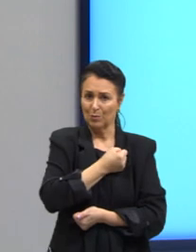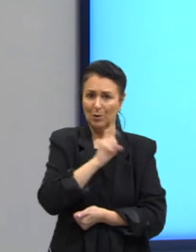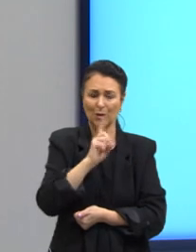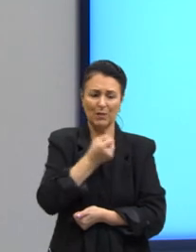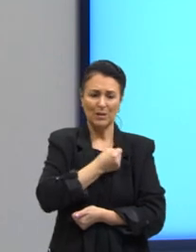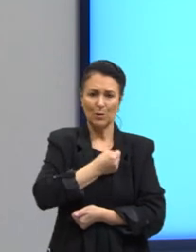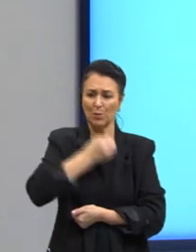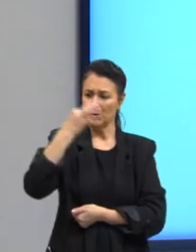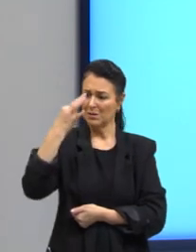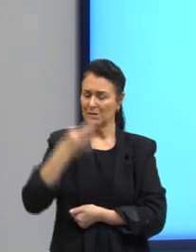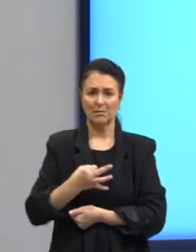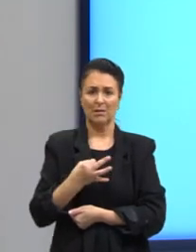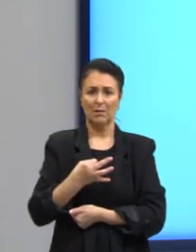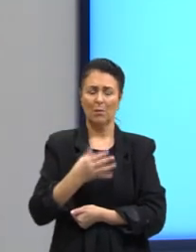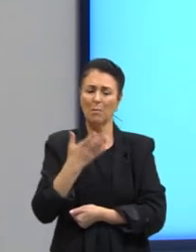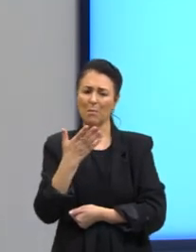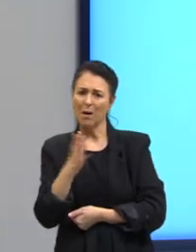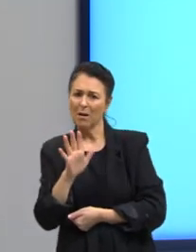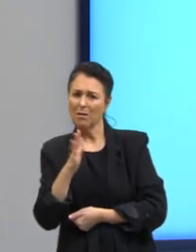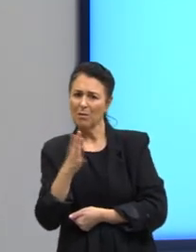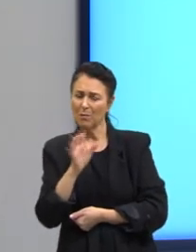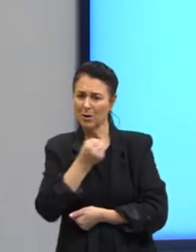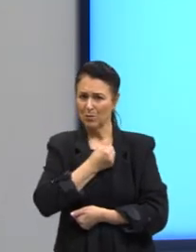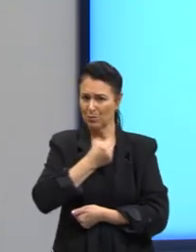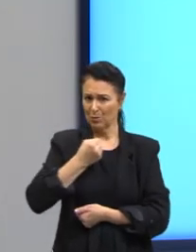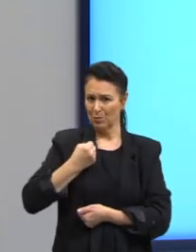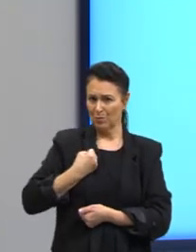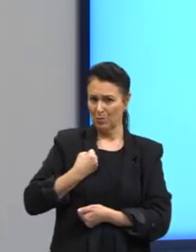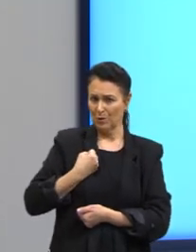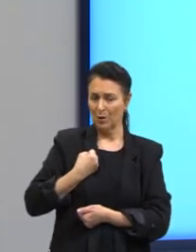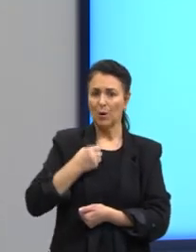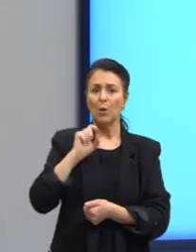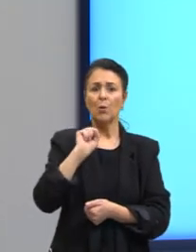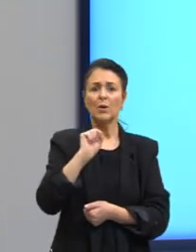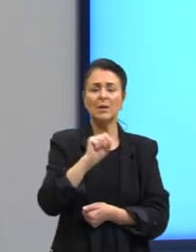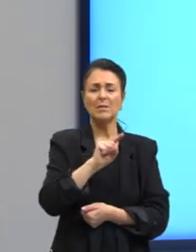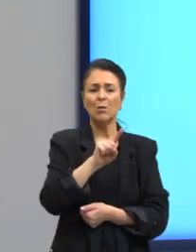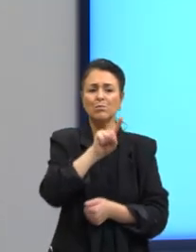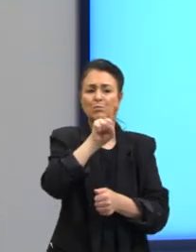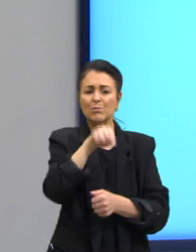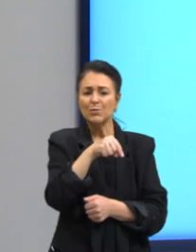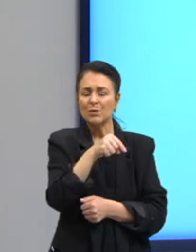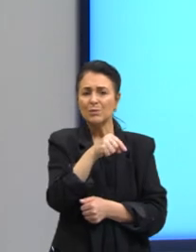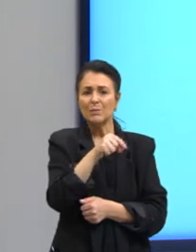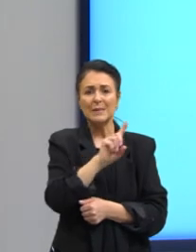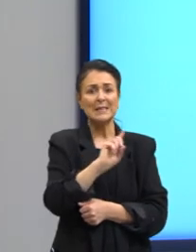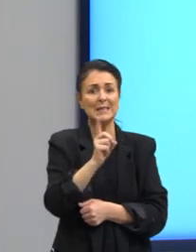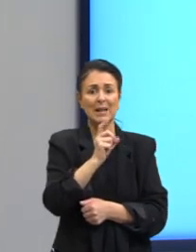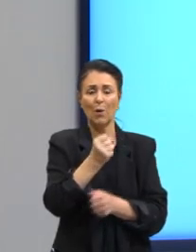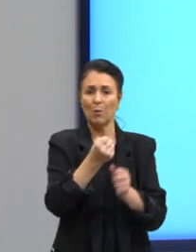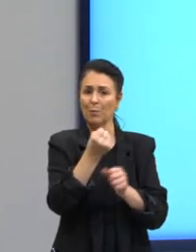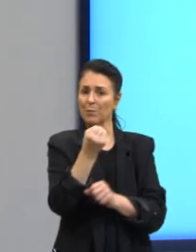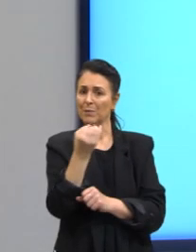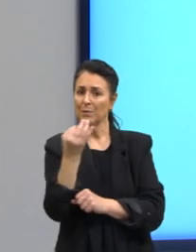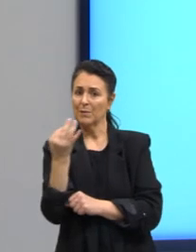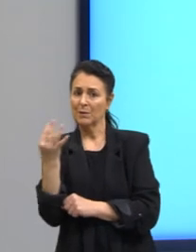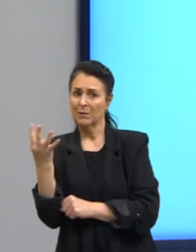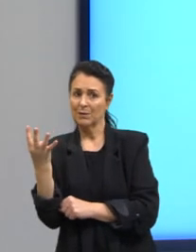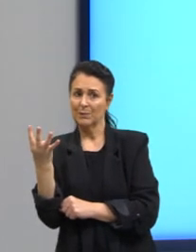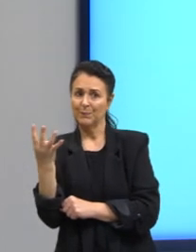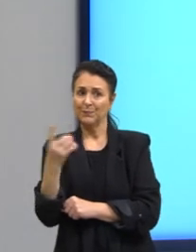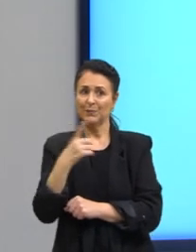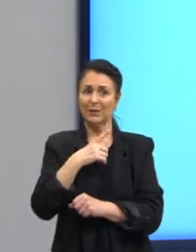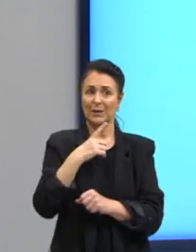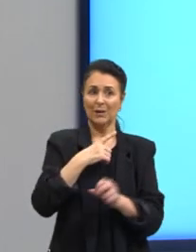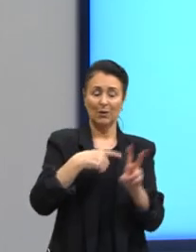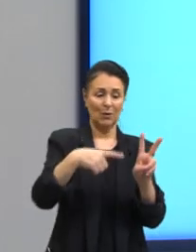número exato vai ser uma aproximação o que chamamos de dízimas não periódicas vamos lá Aqui nós temos a o